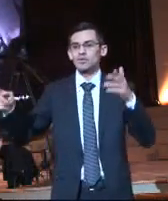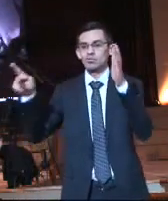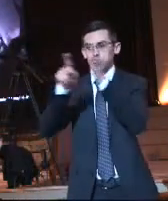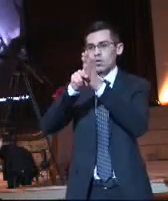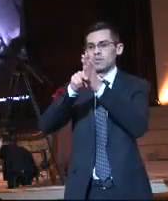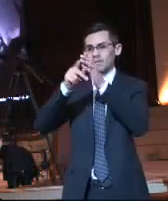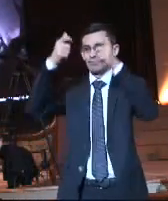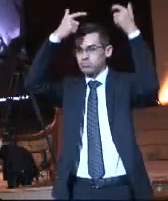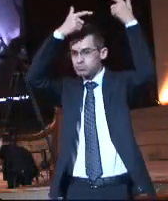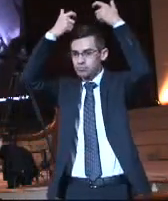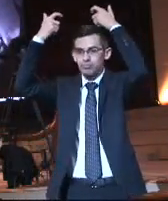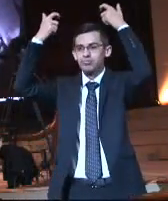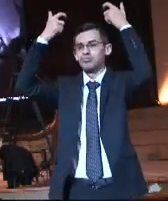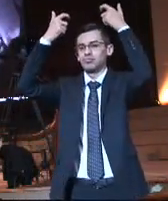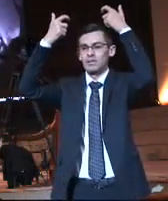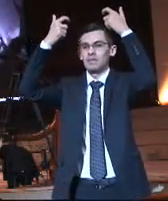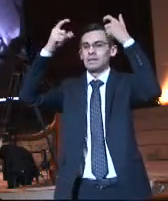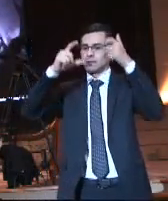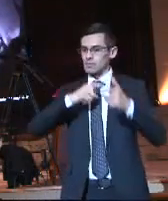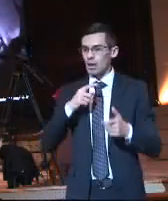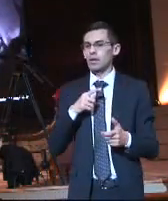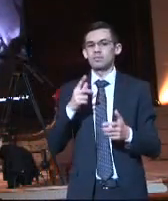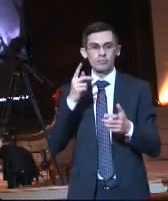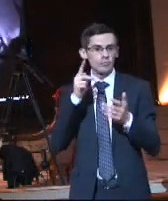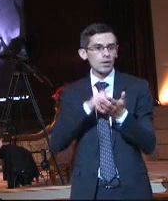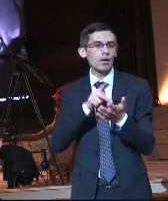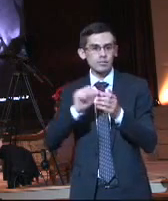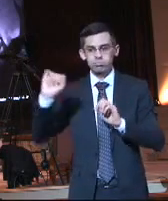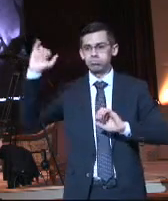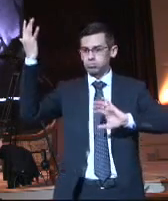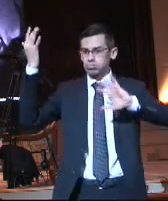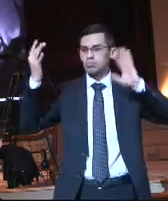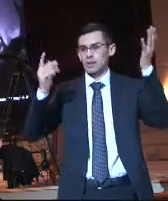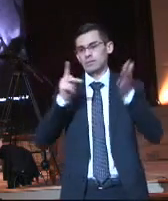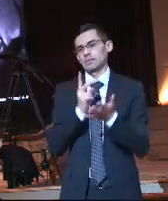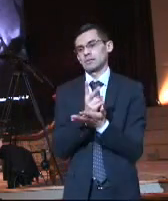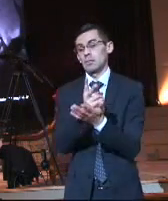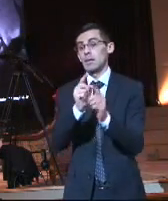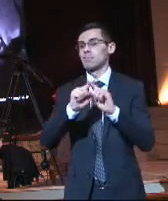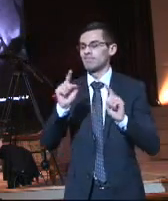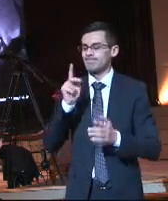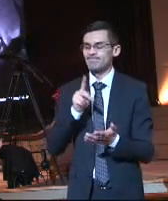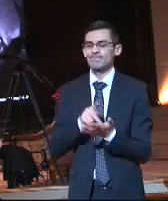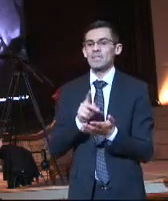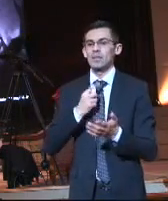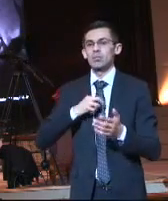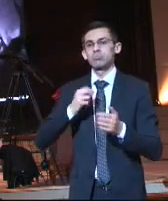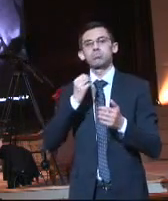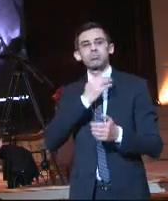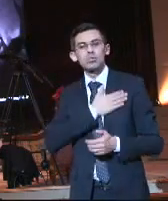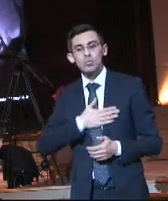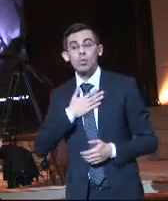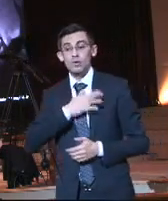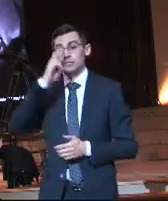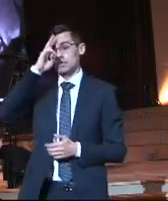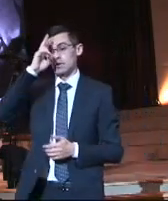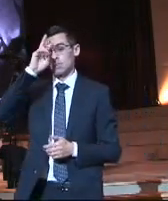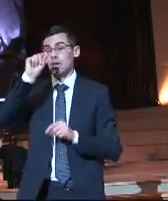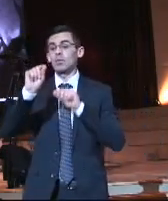que a gente está no meio de uma batalha espiritual. E uma coisa que eu gosto de lembrar, é